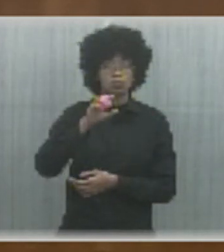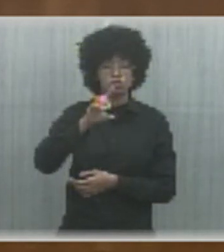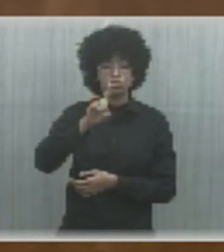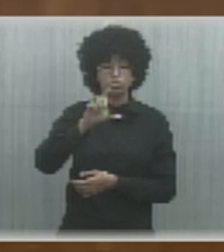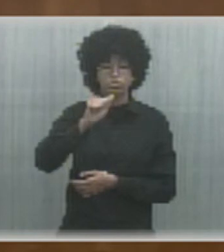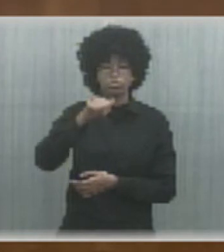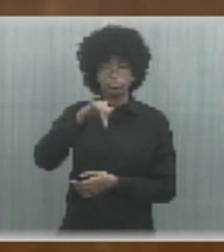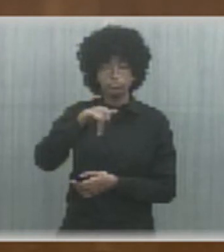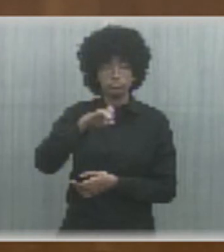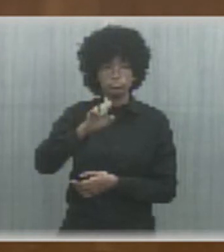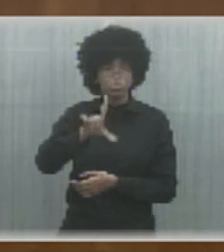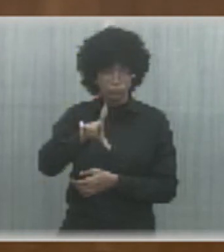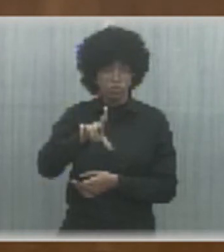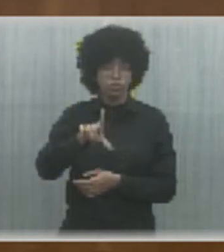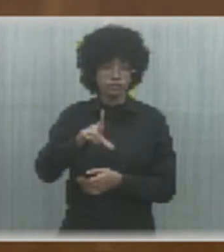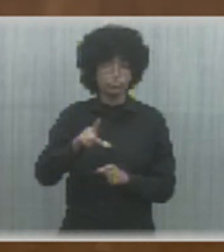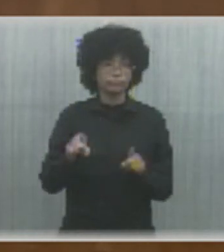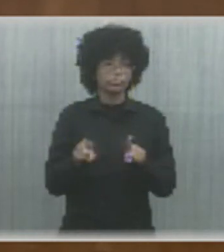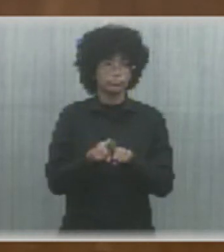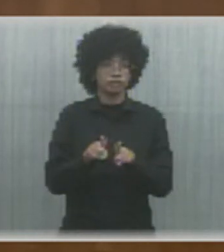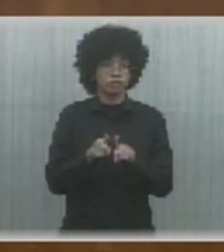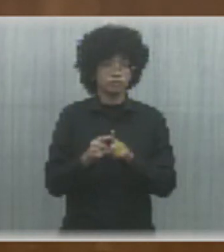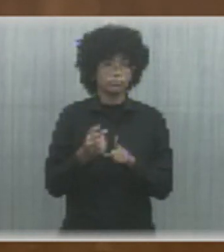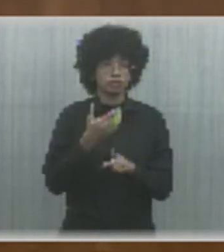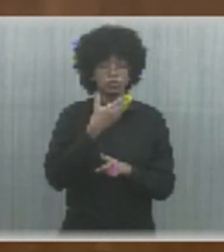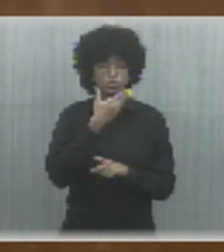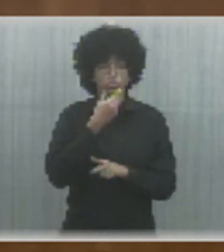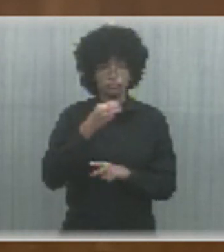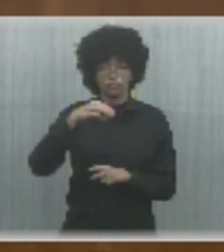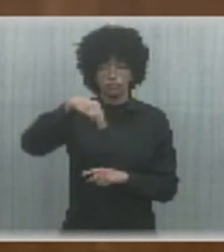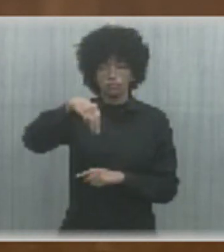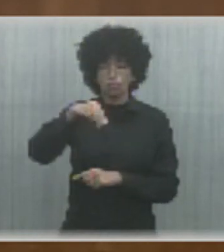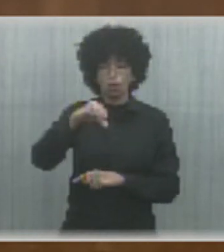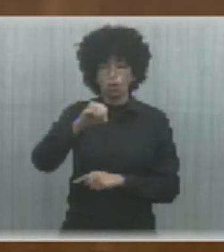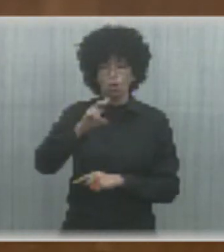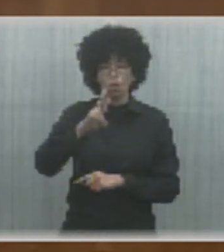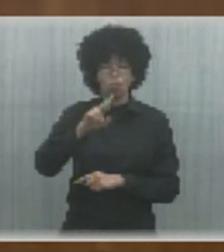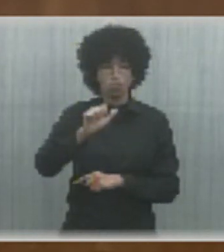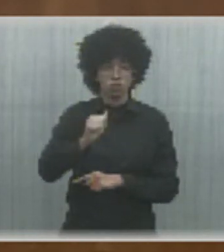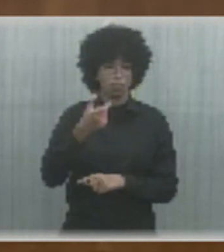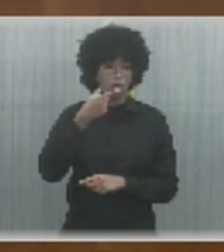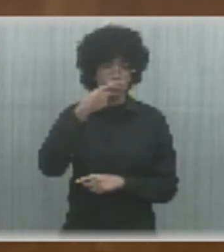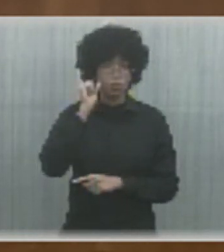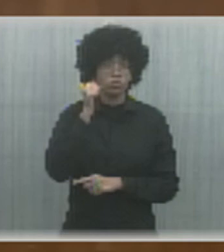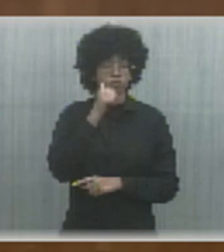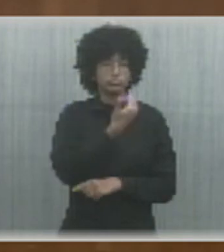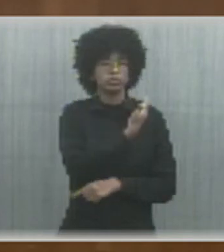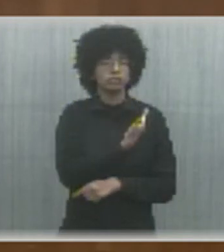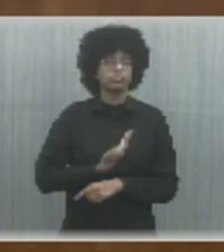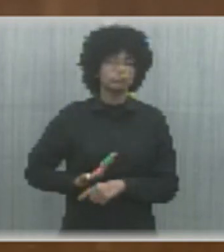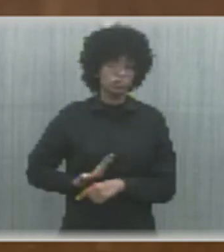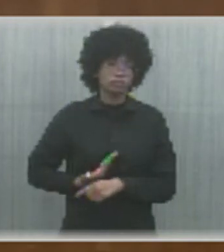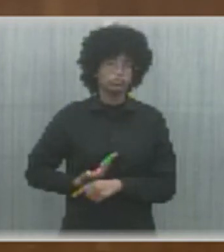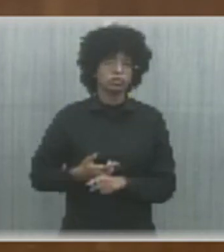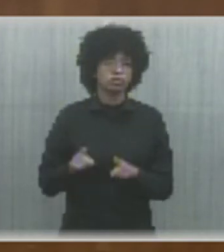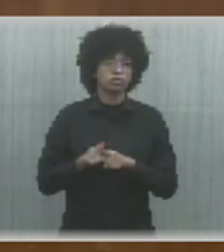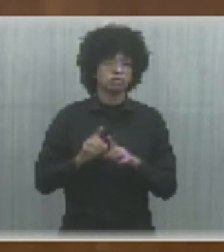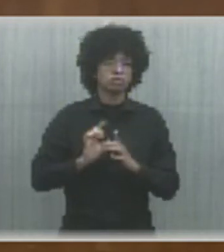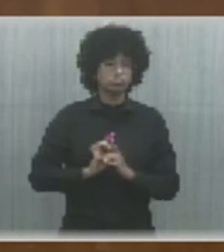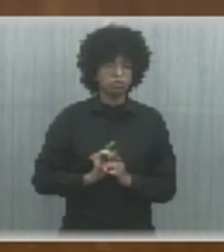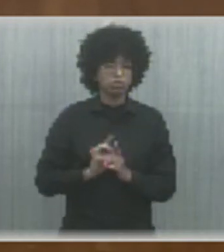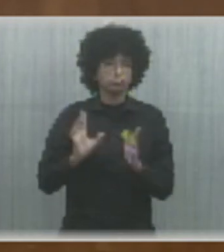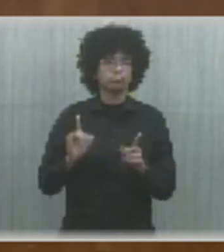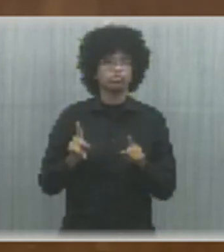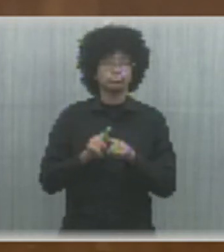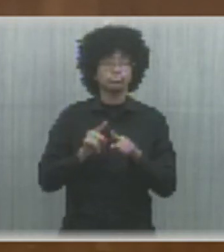Daniel Massal e também pelo superintendente Moura Fé. E ontem a governadora autorizou também a